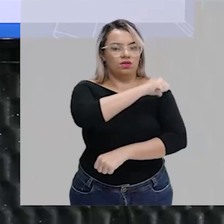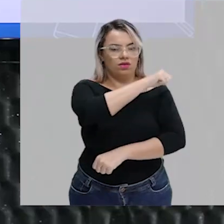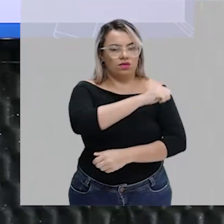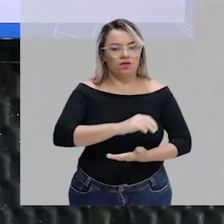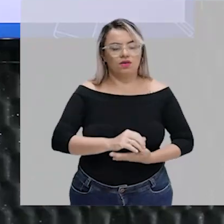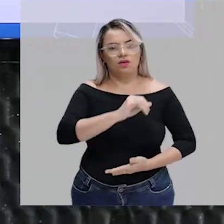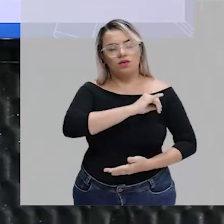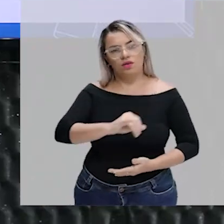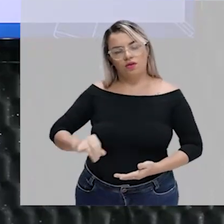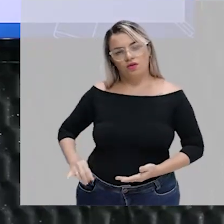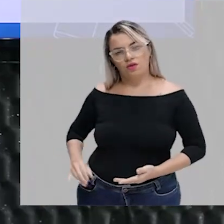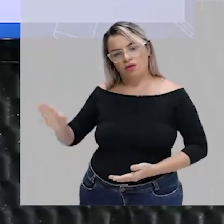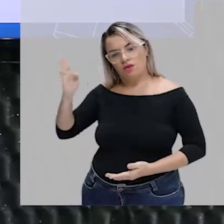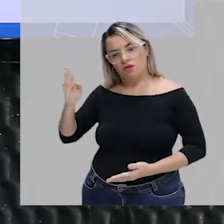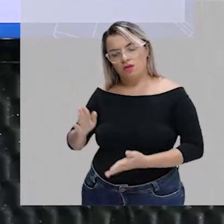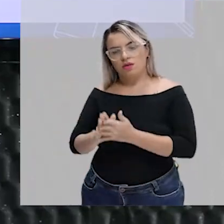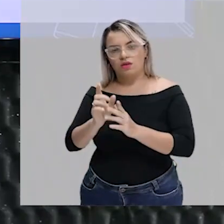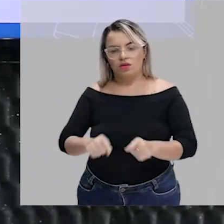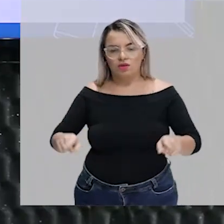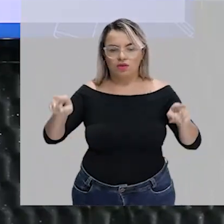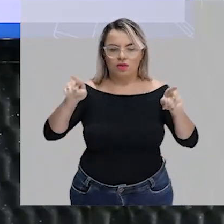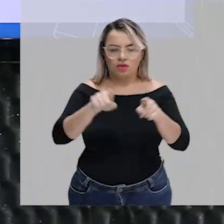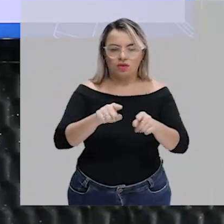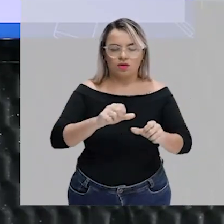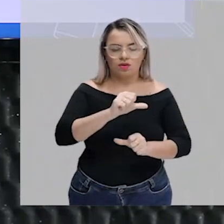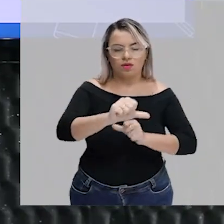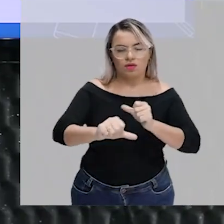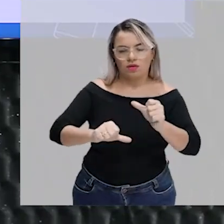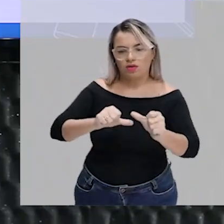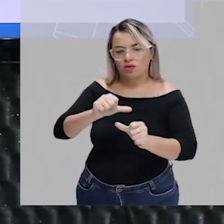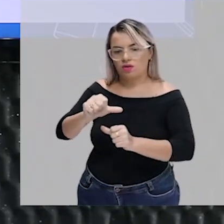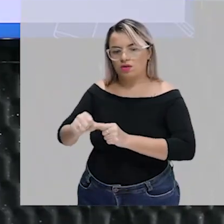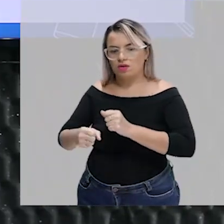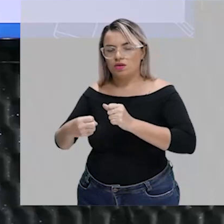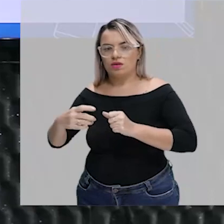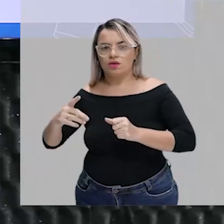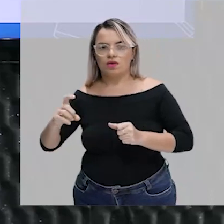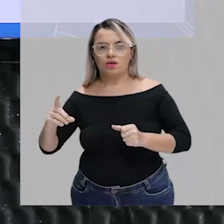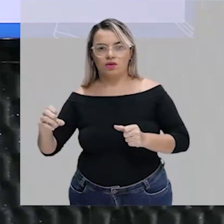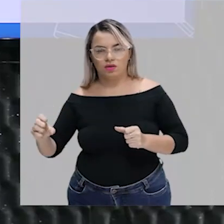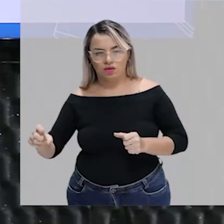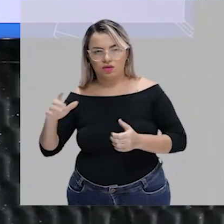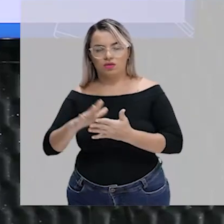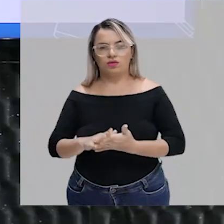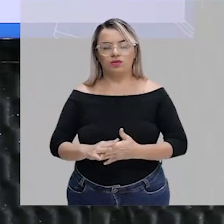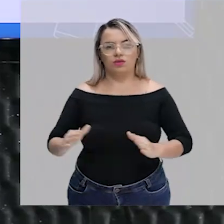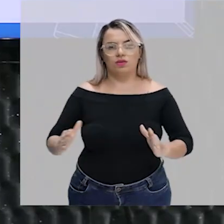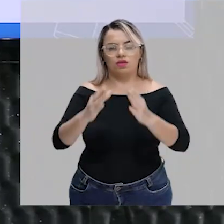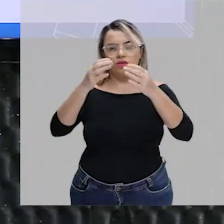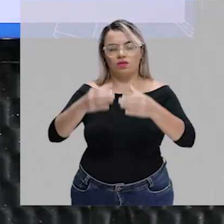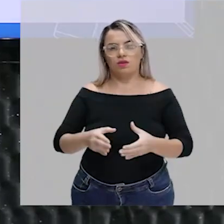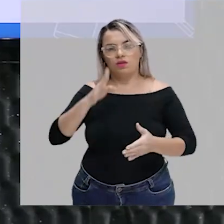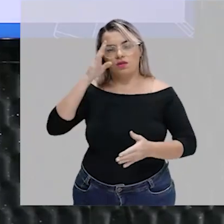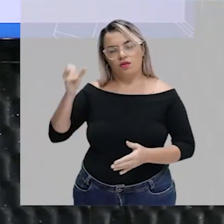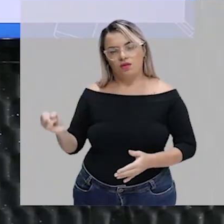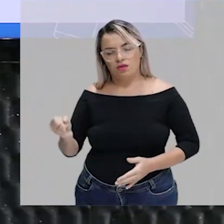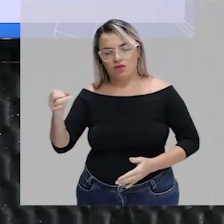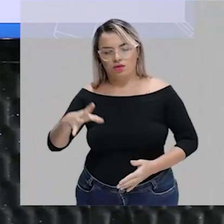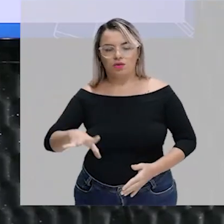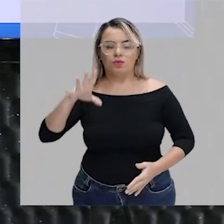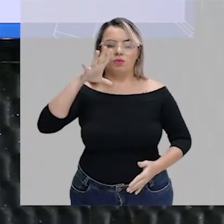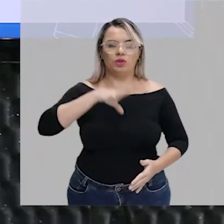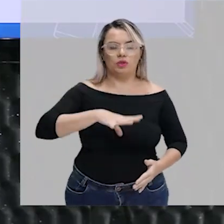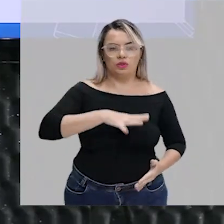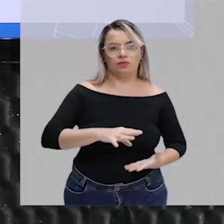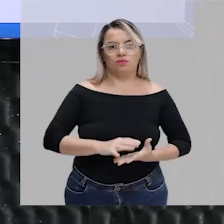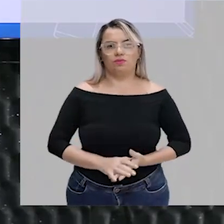Brasil, e também o Brasil se tornou, portanto, a sede da monarquia lusitana. Quando a gente fala lusitana, a gente está falando dos portugueses,